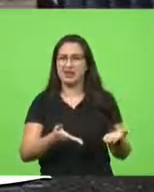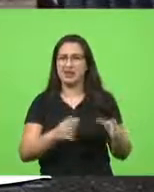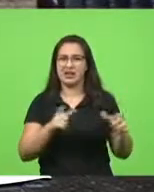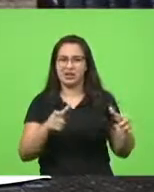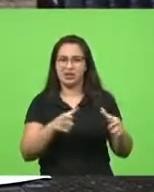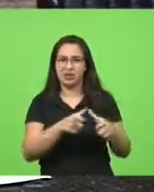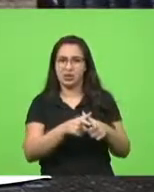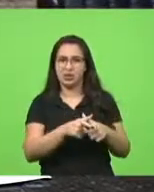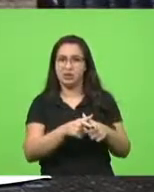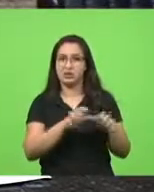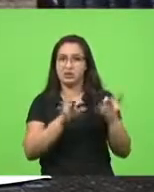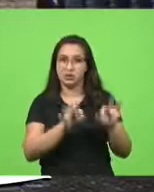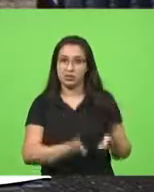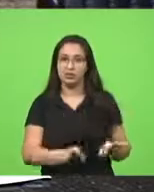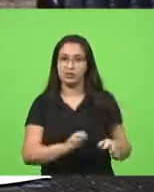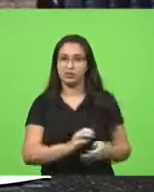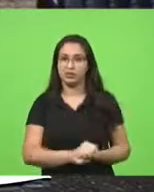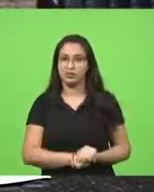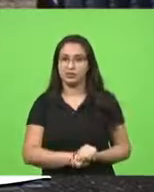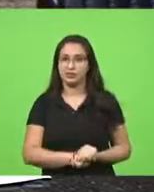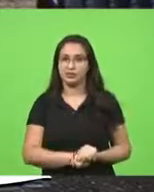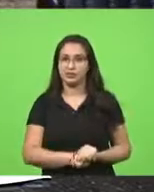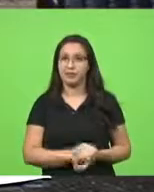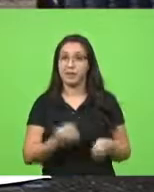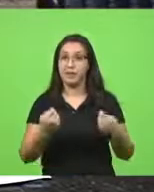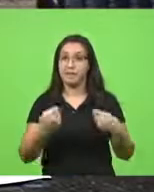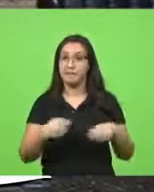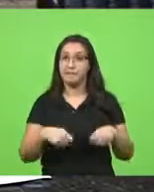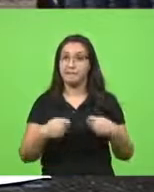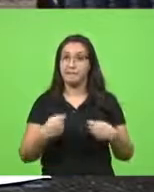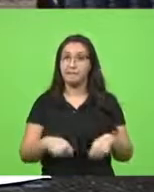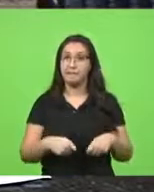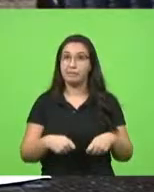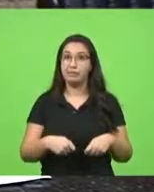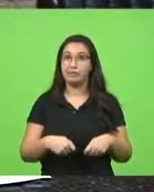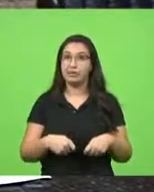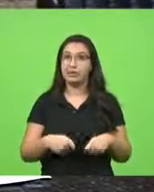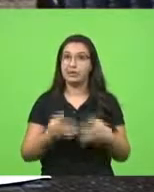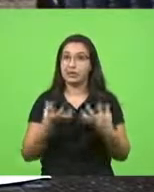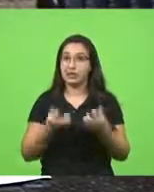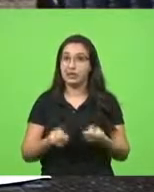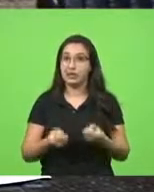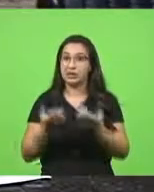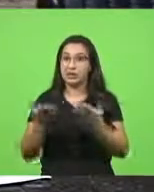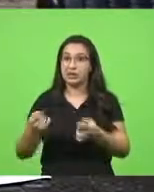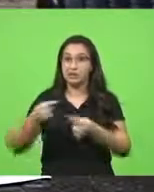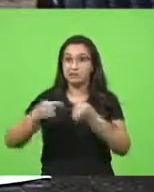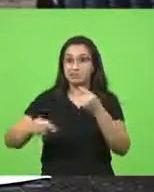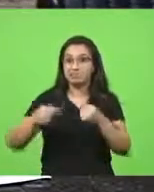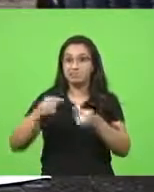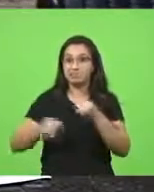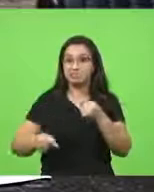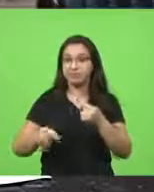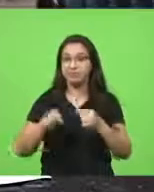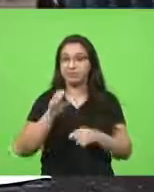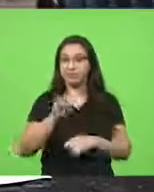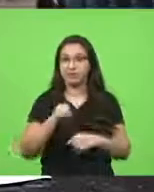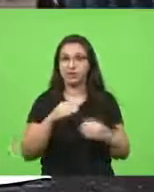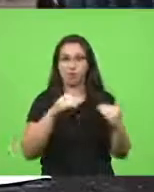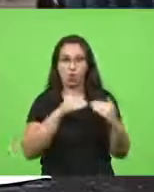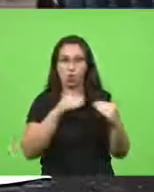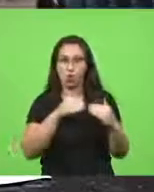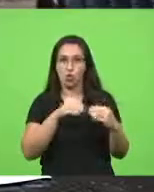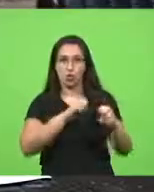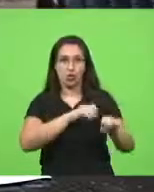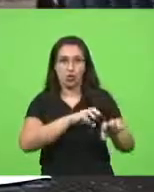corretas. Eu quero ver ser tolerante com quem você discorda. Se você não concorda com a educação domiciliar, você